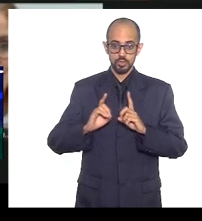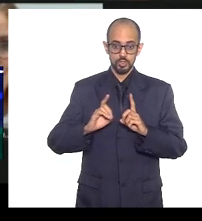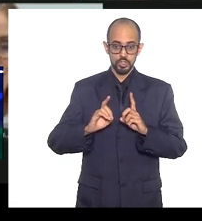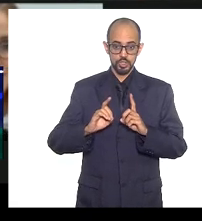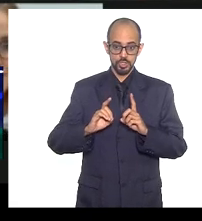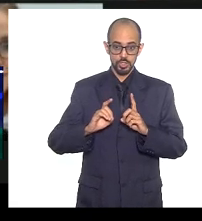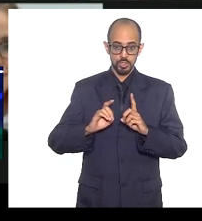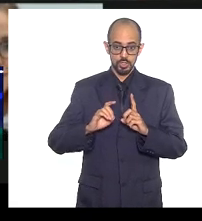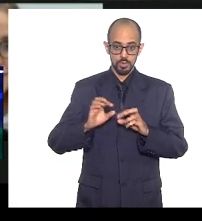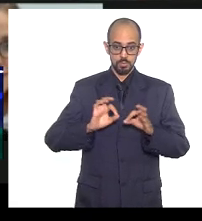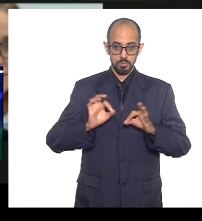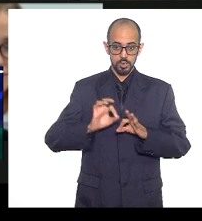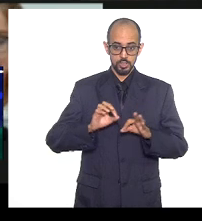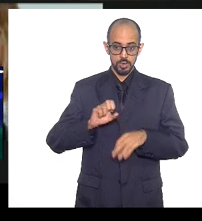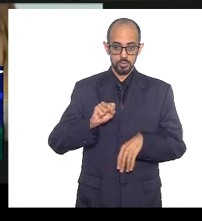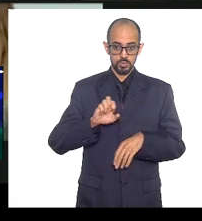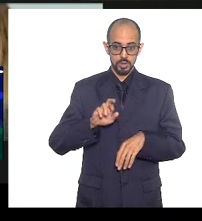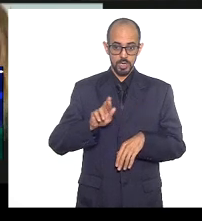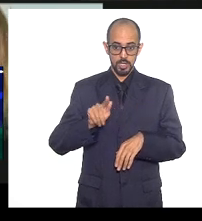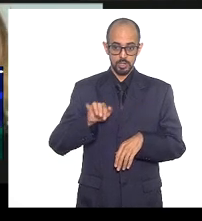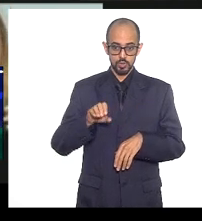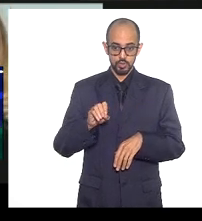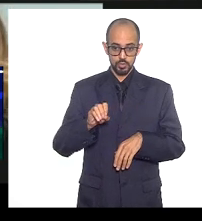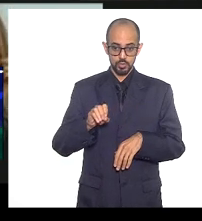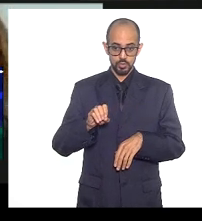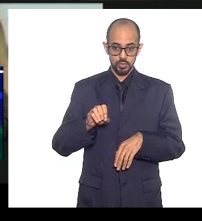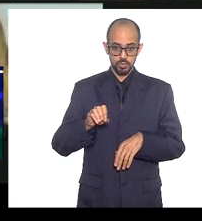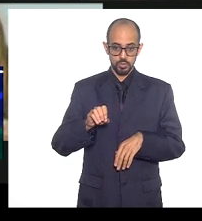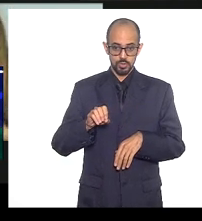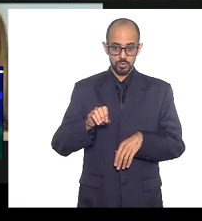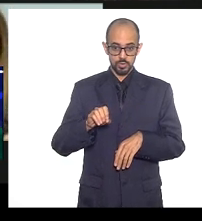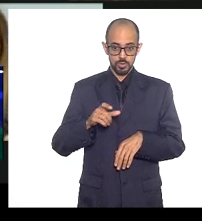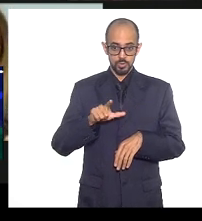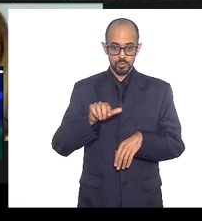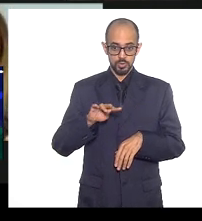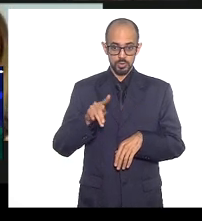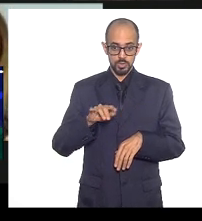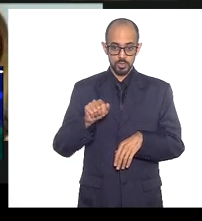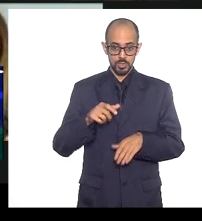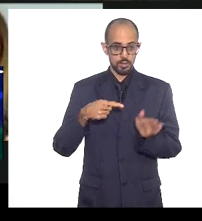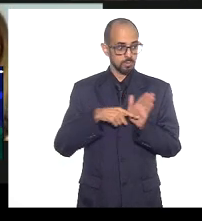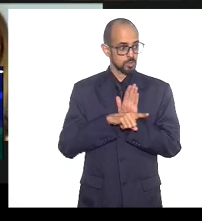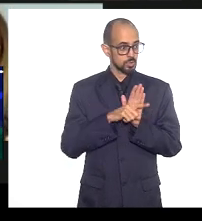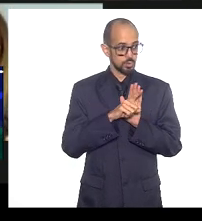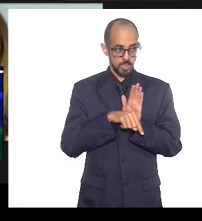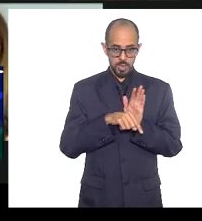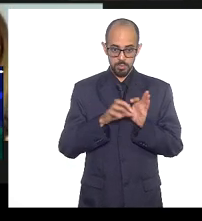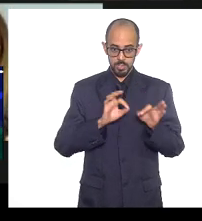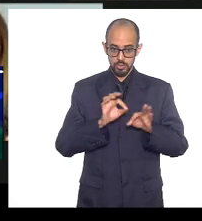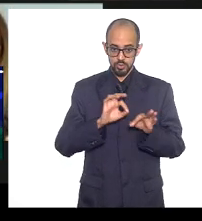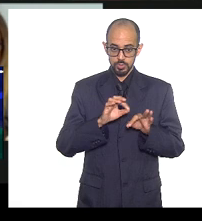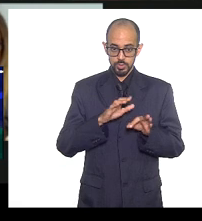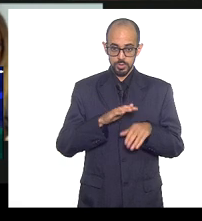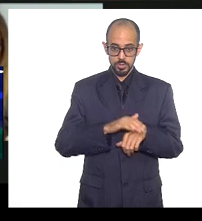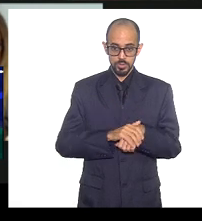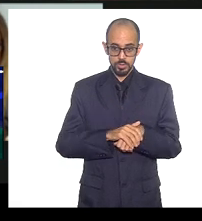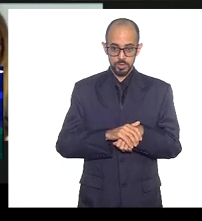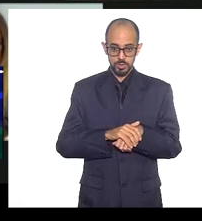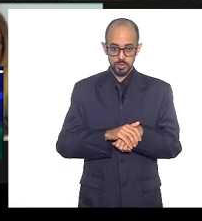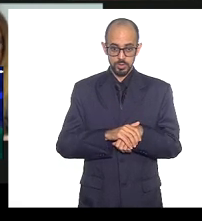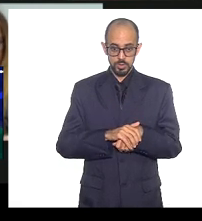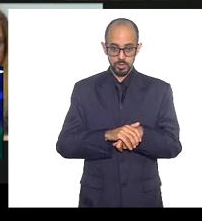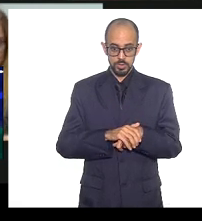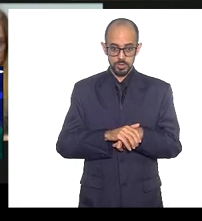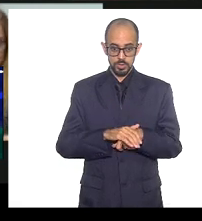é isso? Vai ser discutido o projeto. Vamos lá. Esse encaminhamento, presidente? Presidente, esse encaminhamento... Rocha,